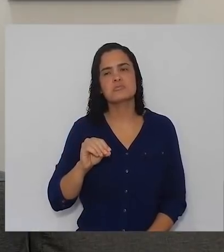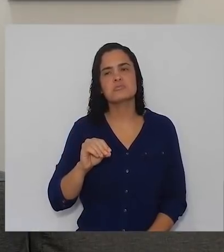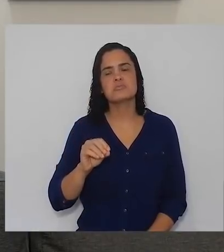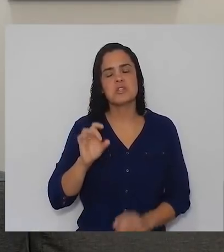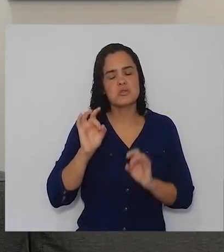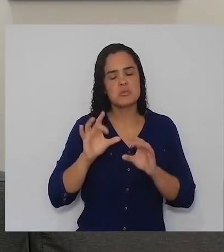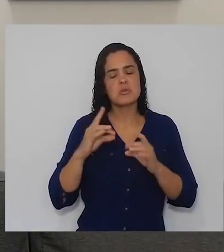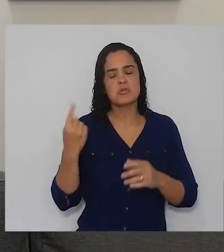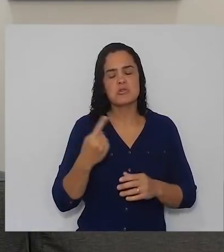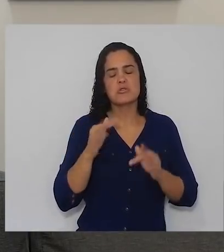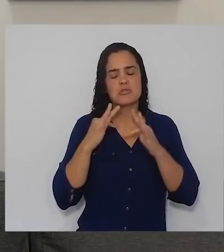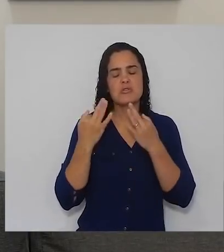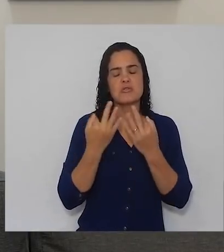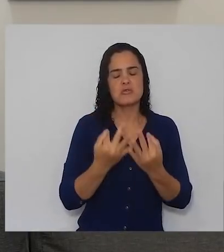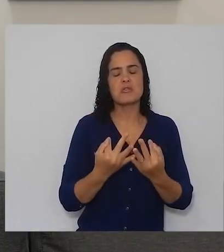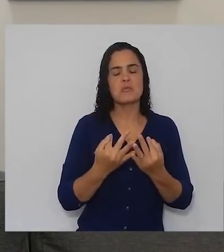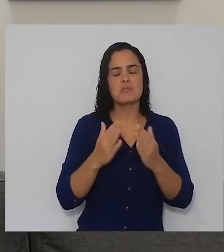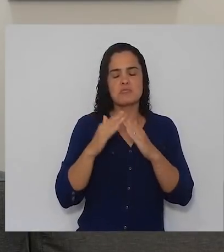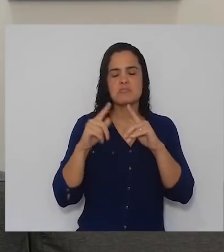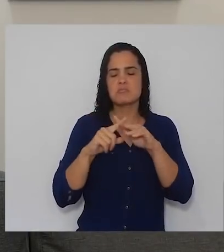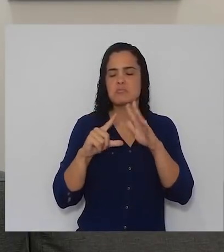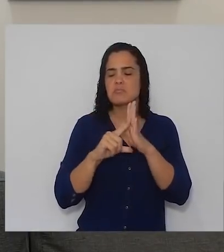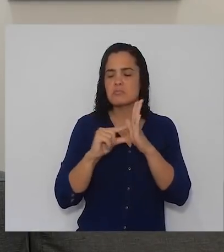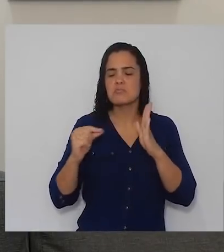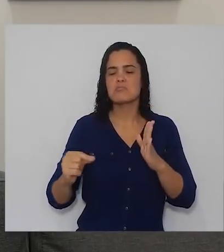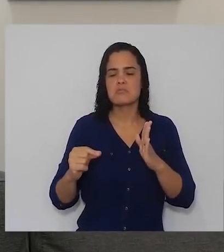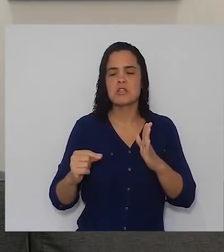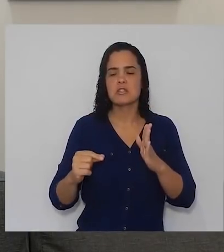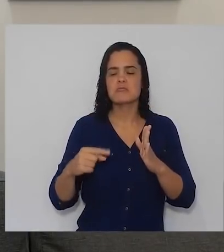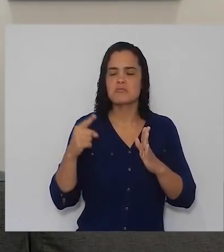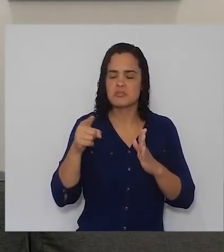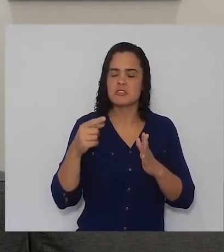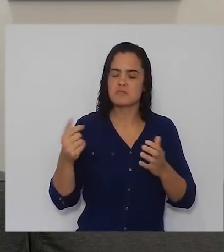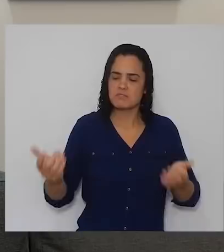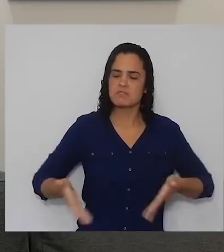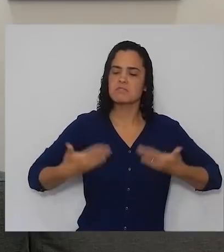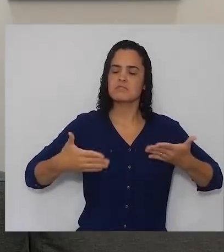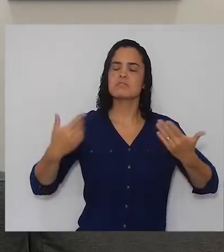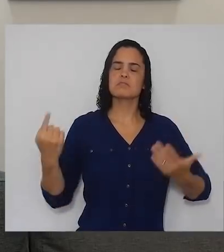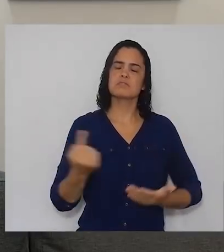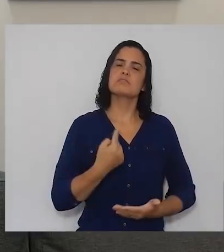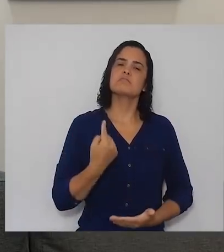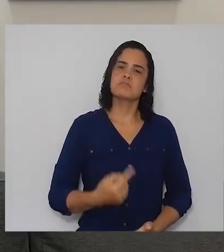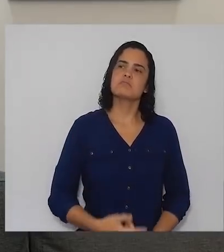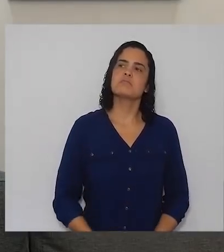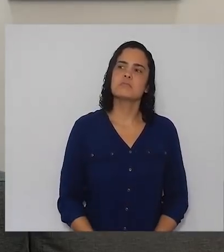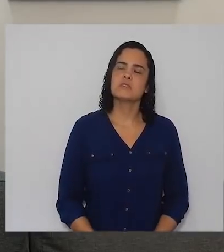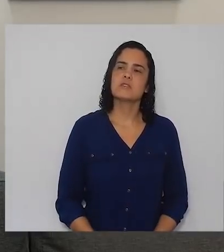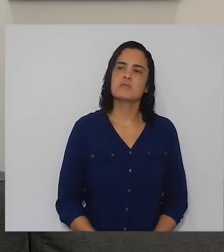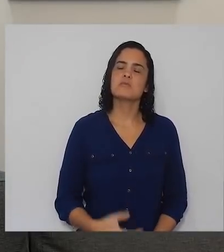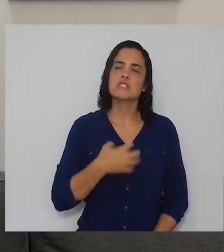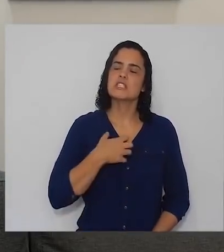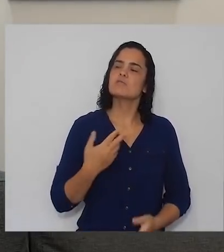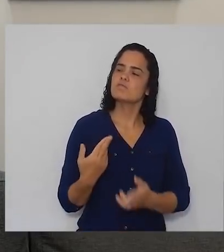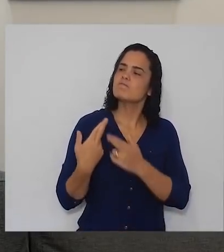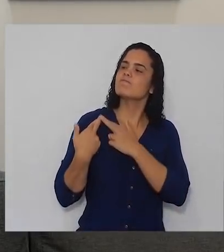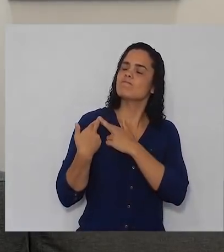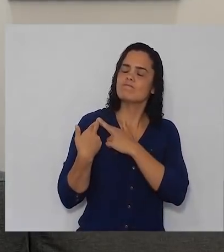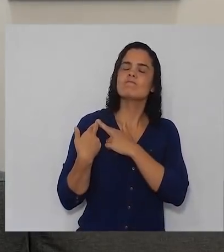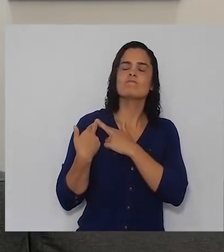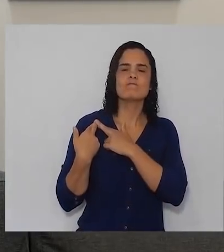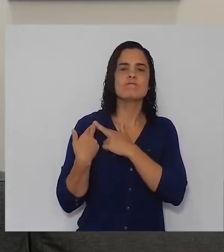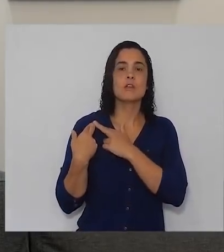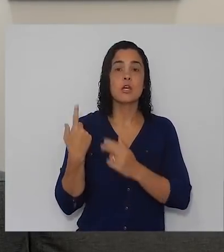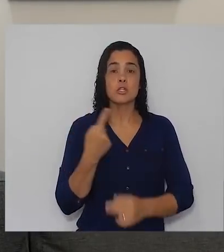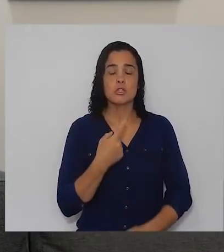inspiração e que responsabilidade a nossa também. A gente se sente tão pequeno, né? Quando a gente vivendo esse estado